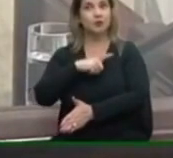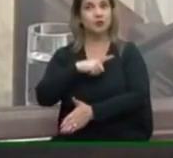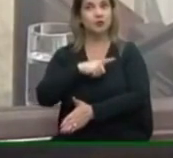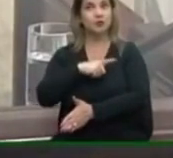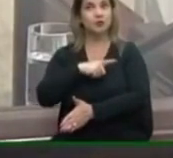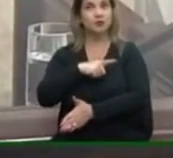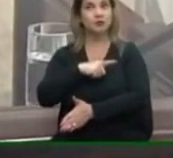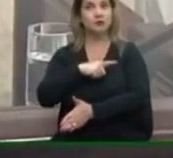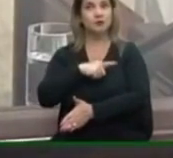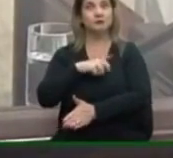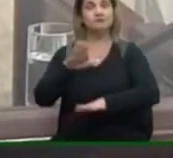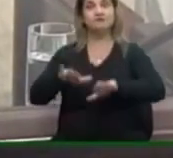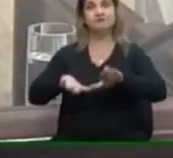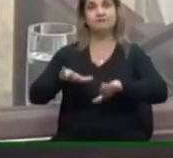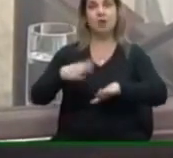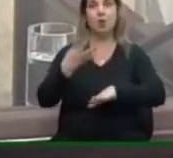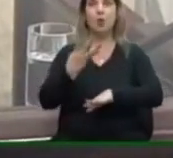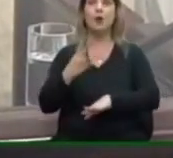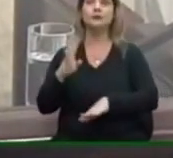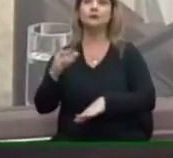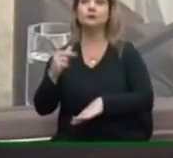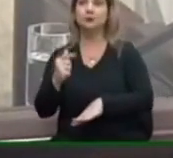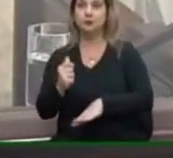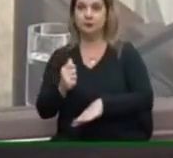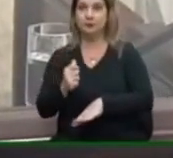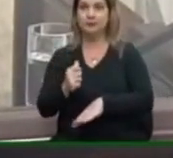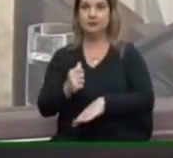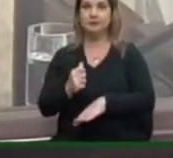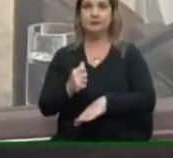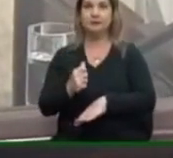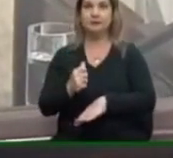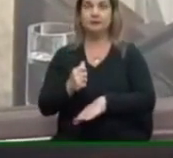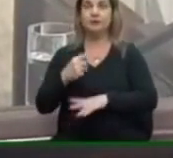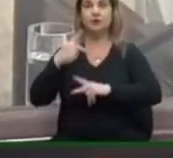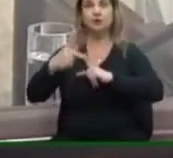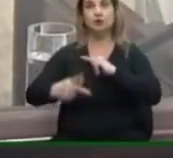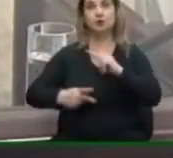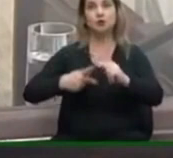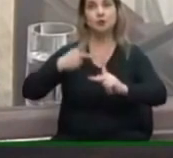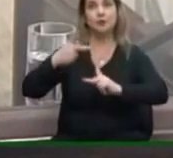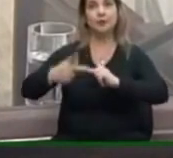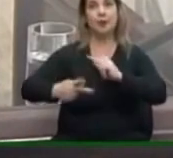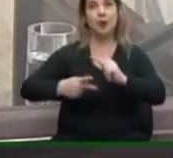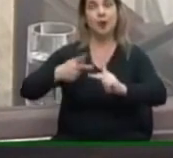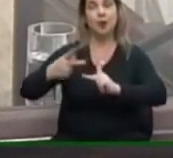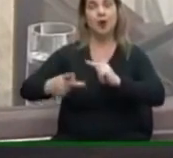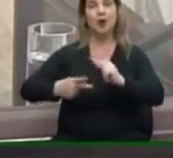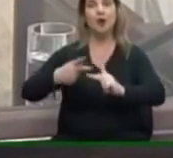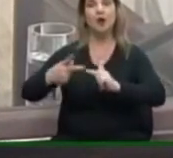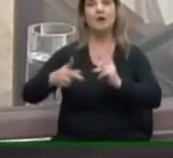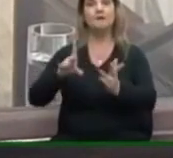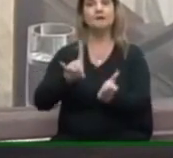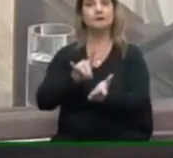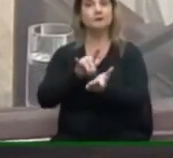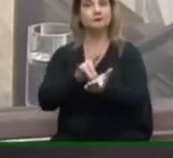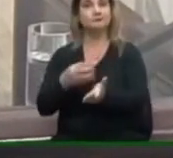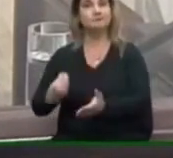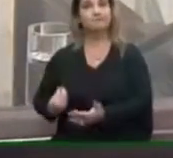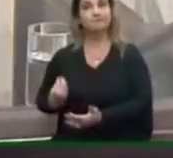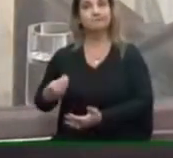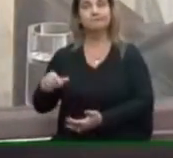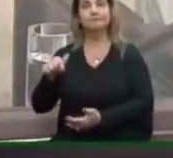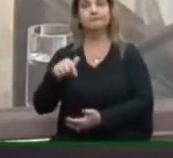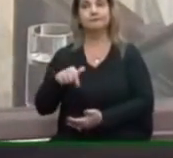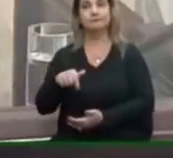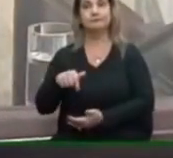por volta de quatro milhões de povos originarios de população originária vivendo